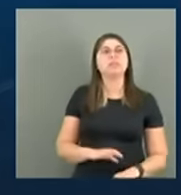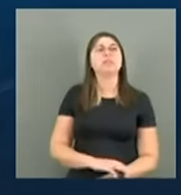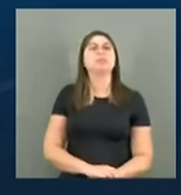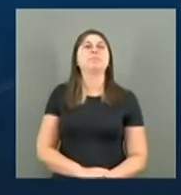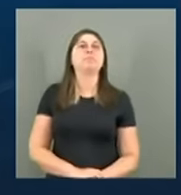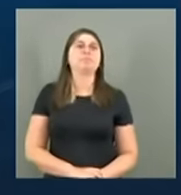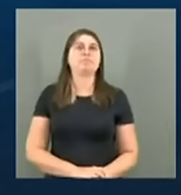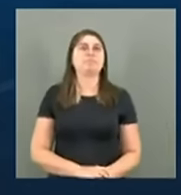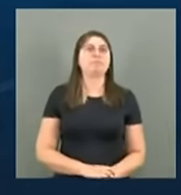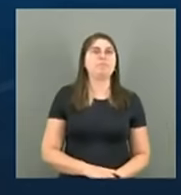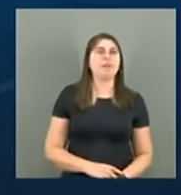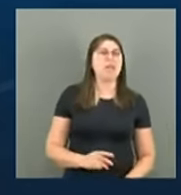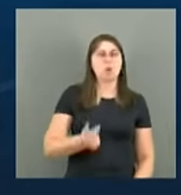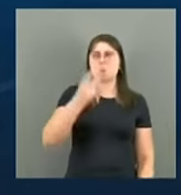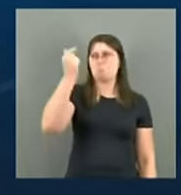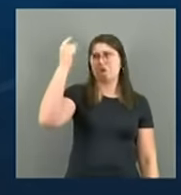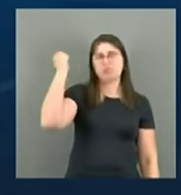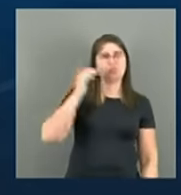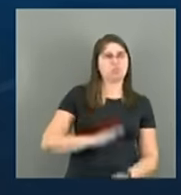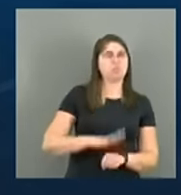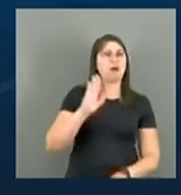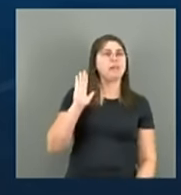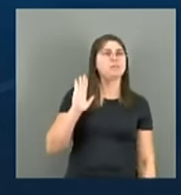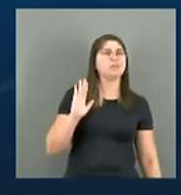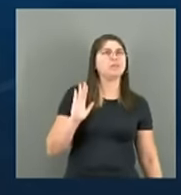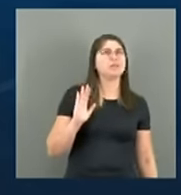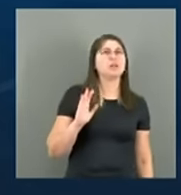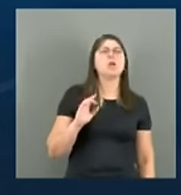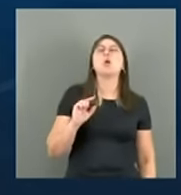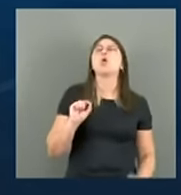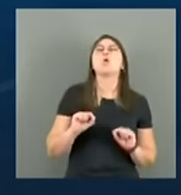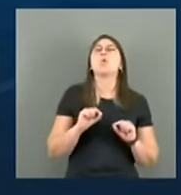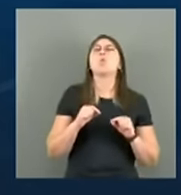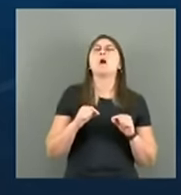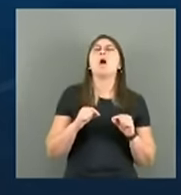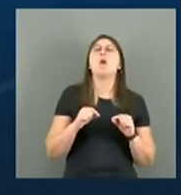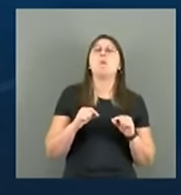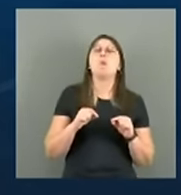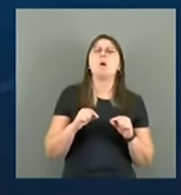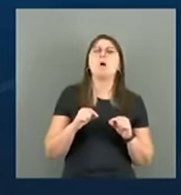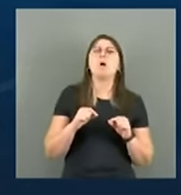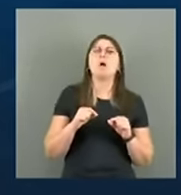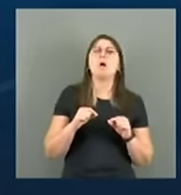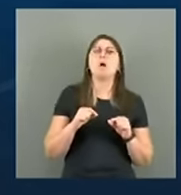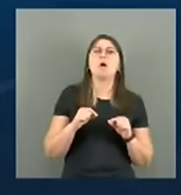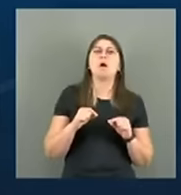Eu acho que eu sou um dos mais antigos aí. Da época. Qual série no Campeonato Paulista em 2009?